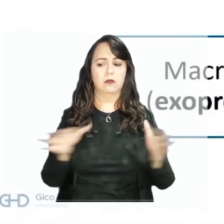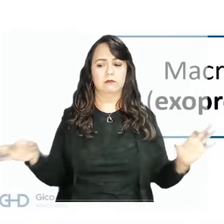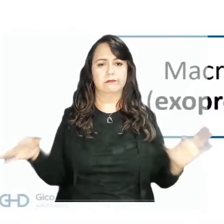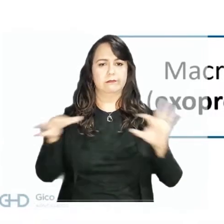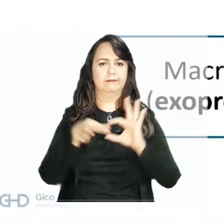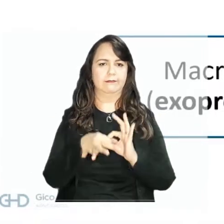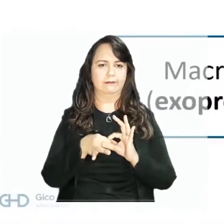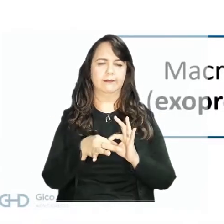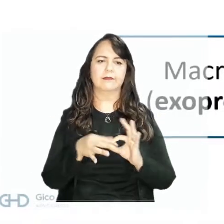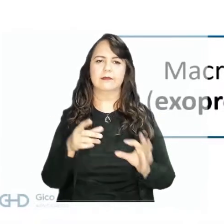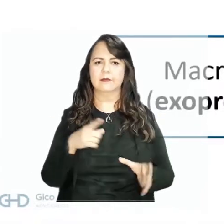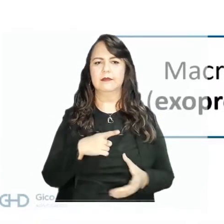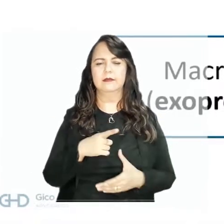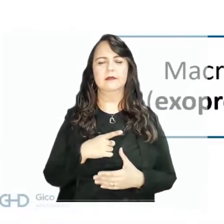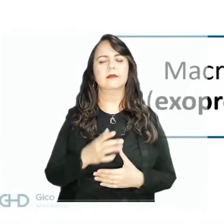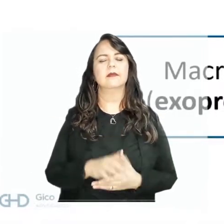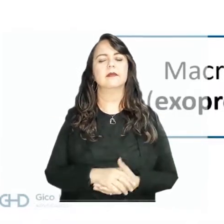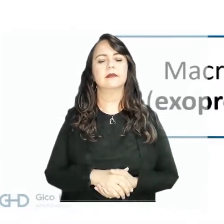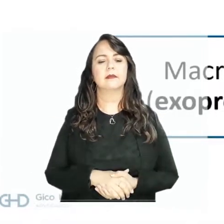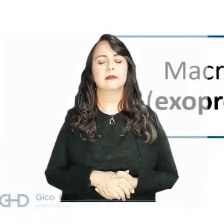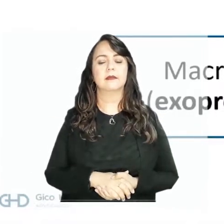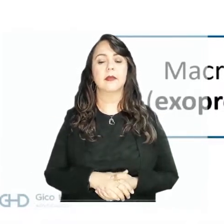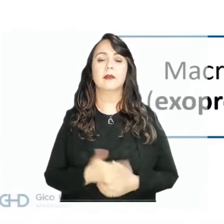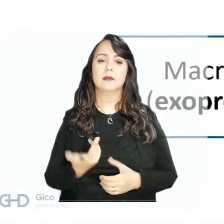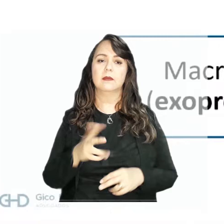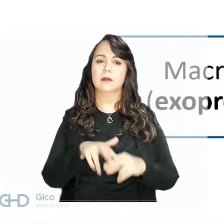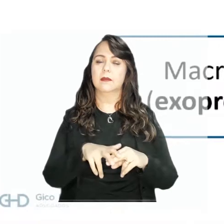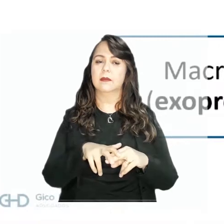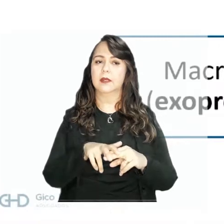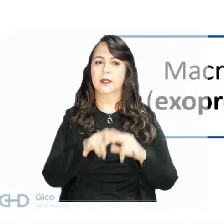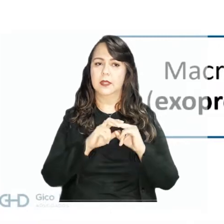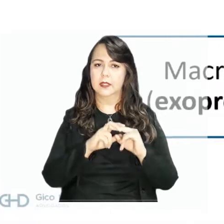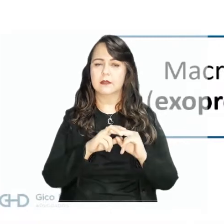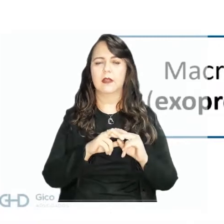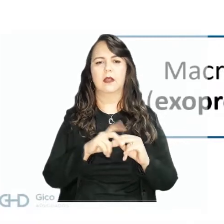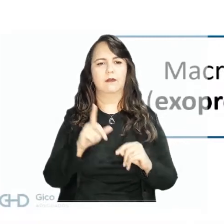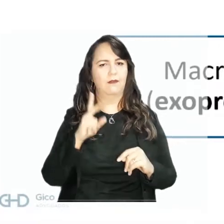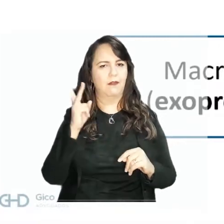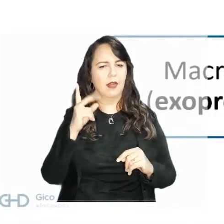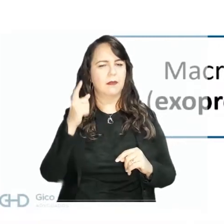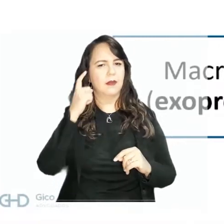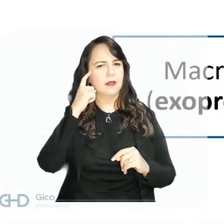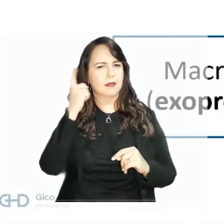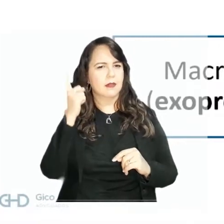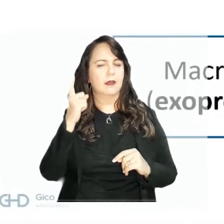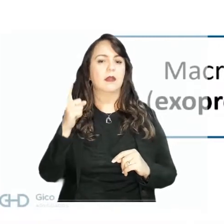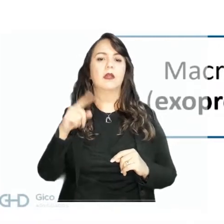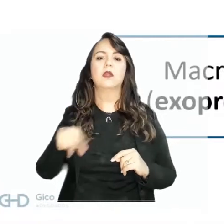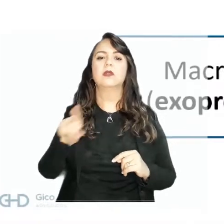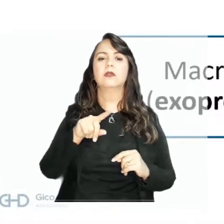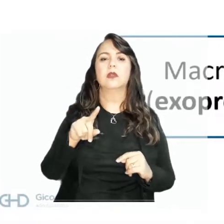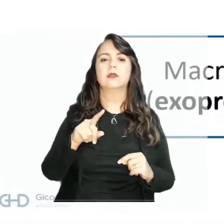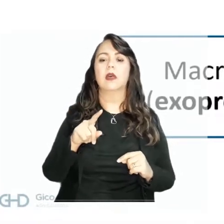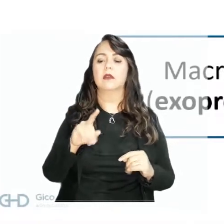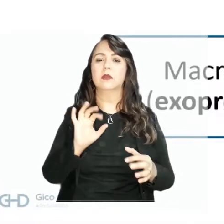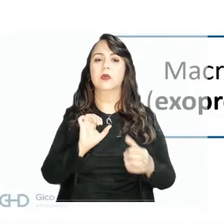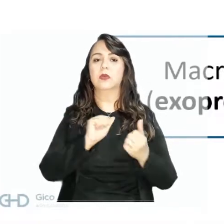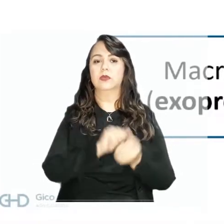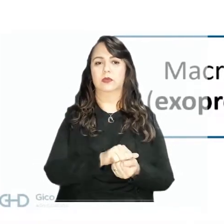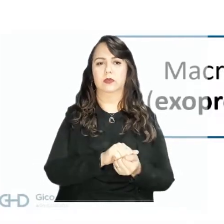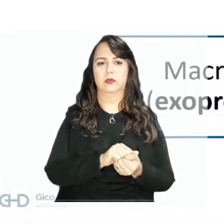e, por isso, vale a pena pensar nelas conjuntamente, mas não são a mesma coisa. E aí, quando a gente for discutir